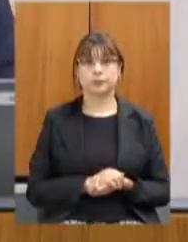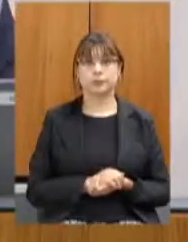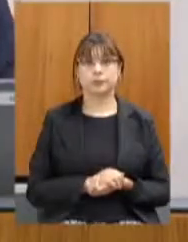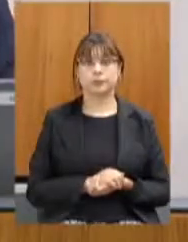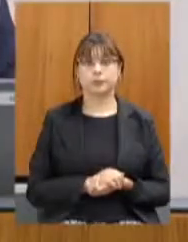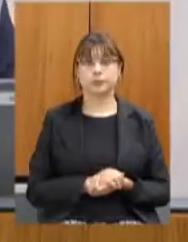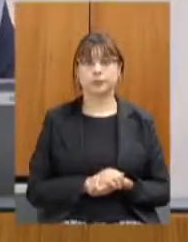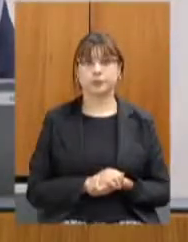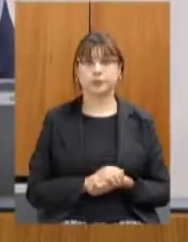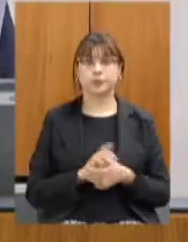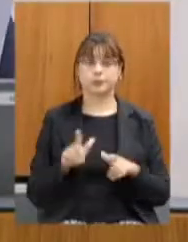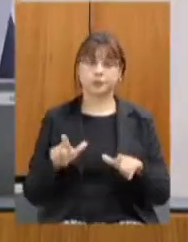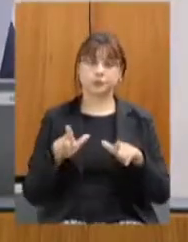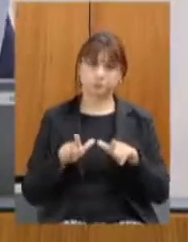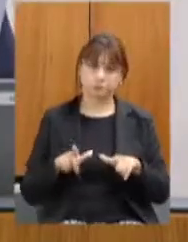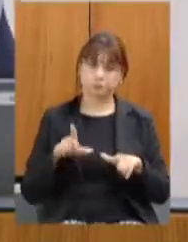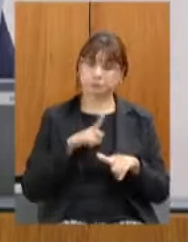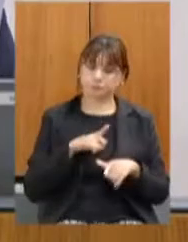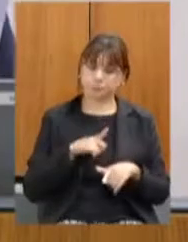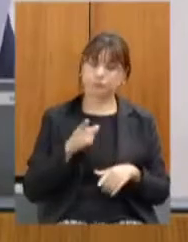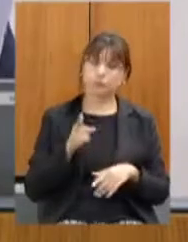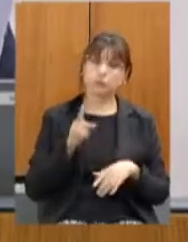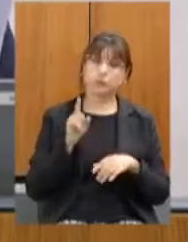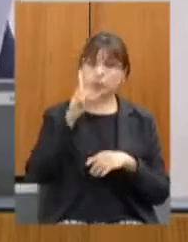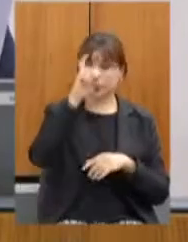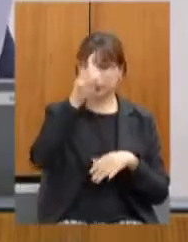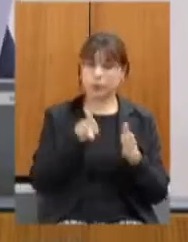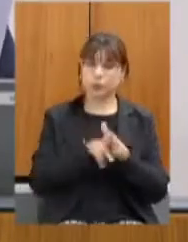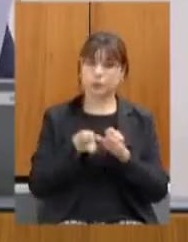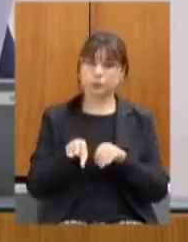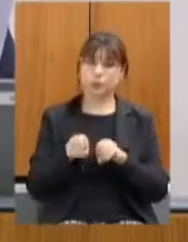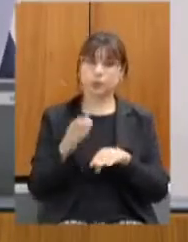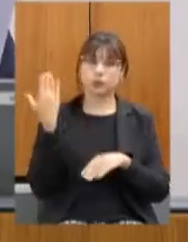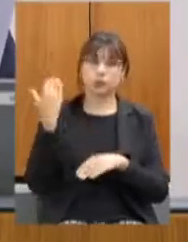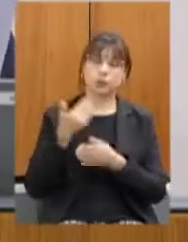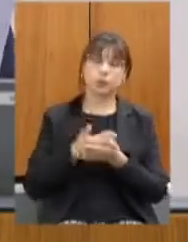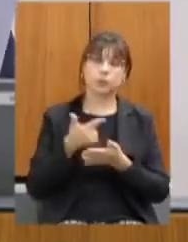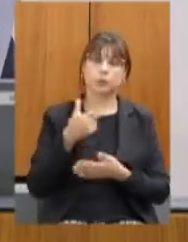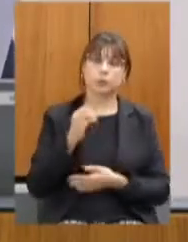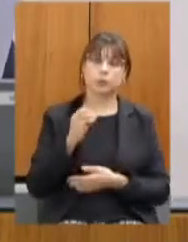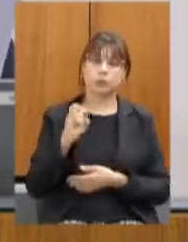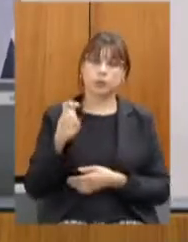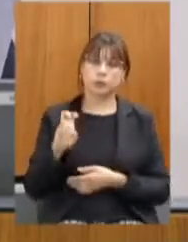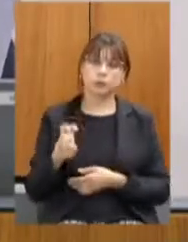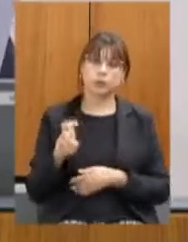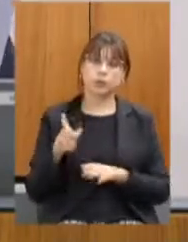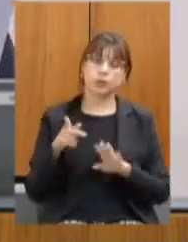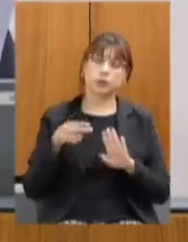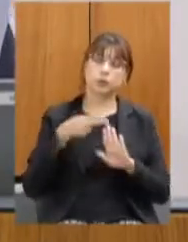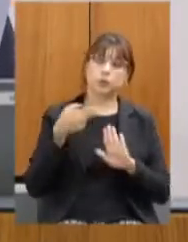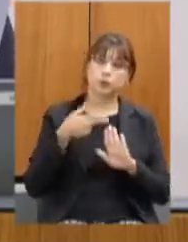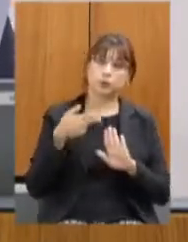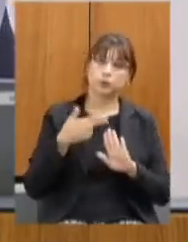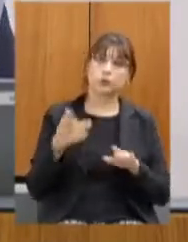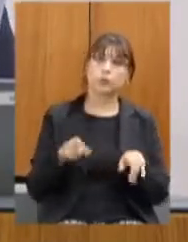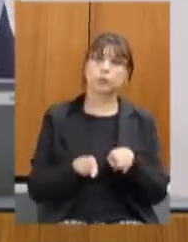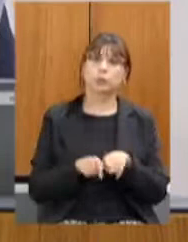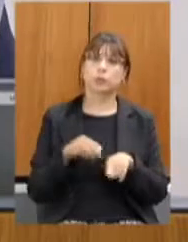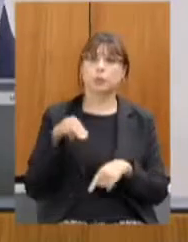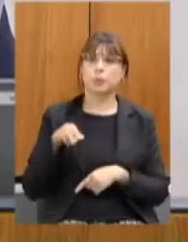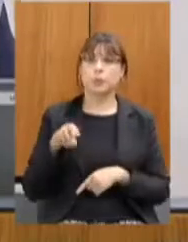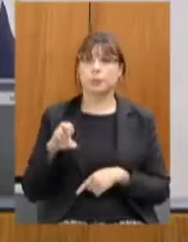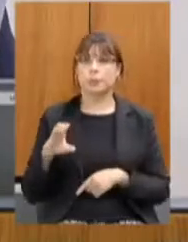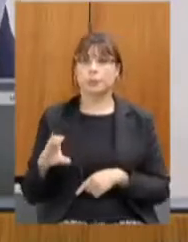o certificado como hospital de ensino Desde 2005 pelo pela portaria interministerial do Mac possui